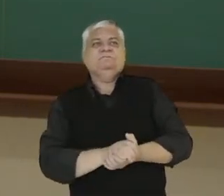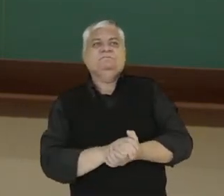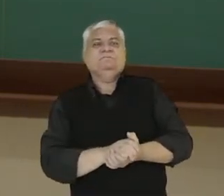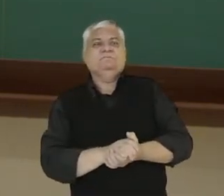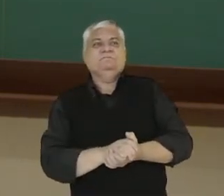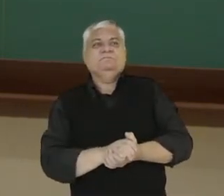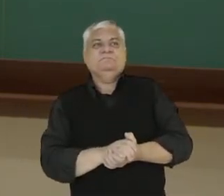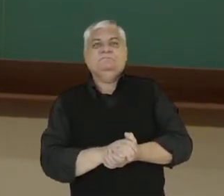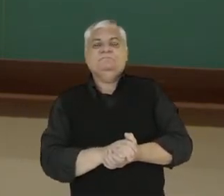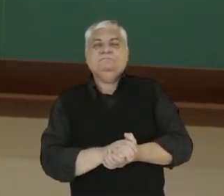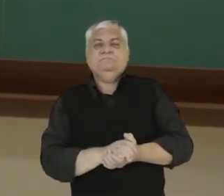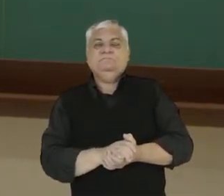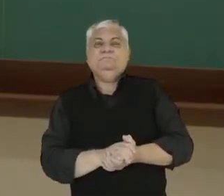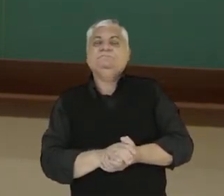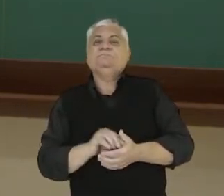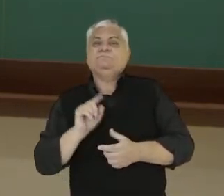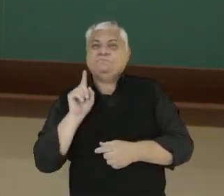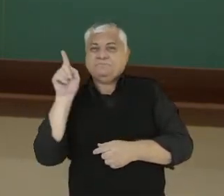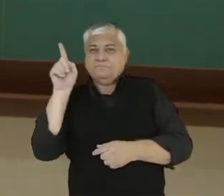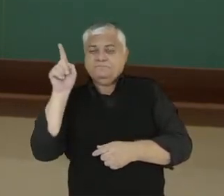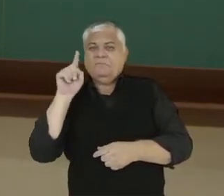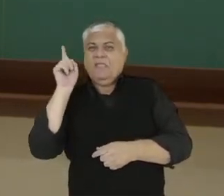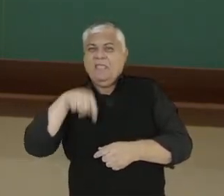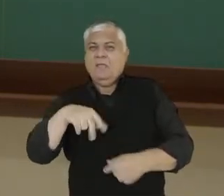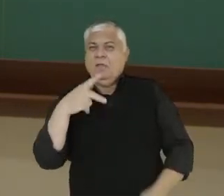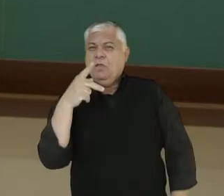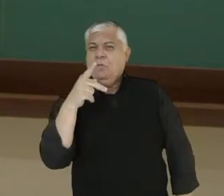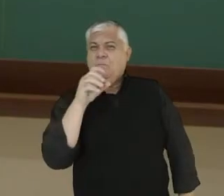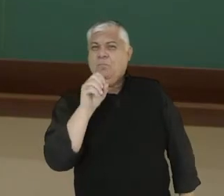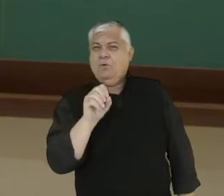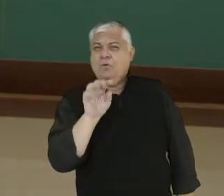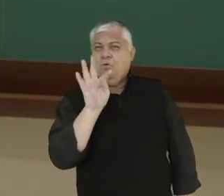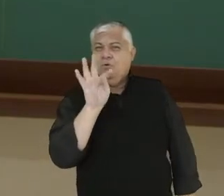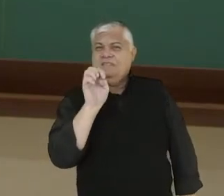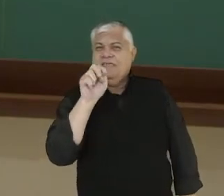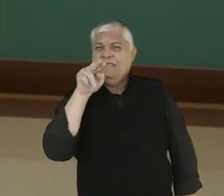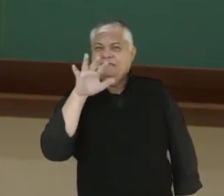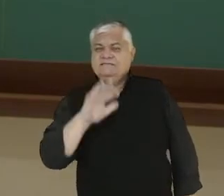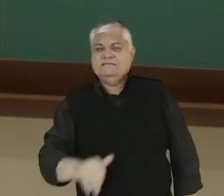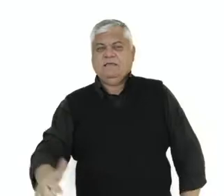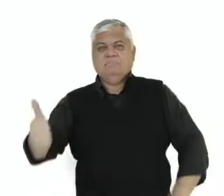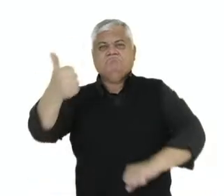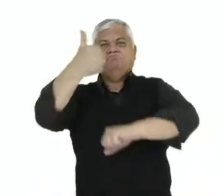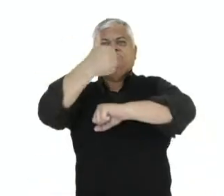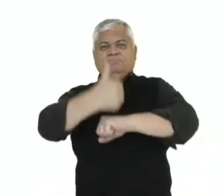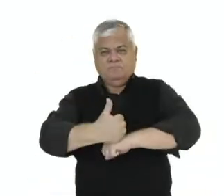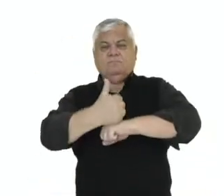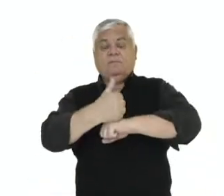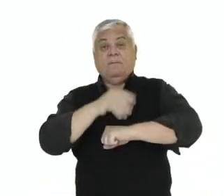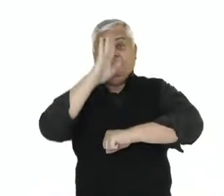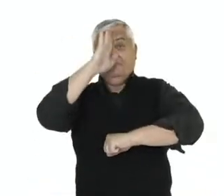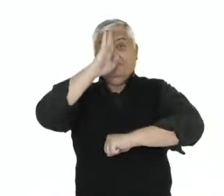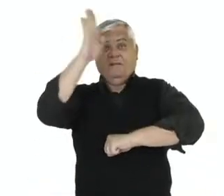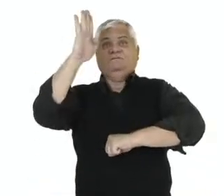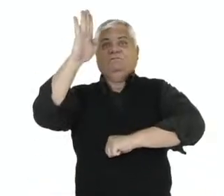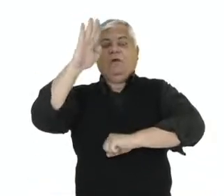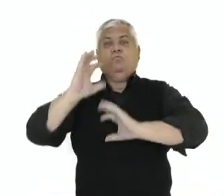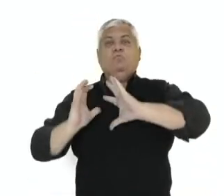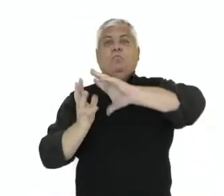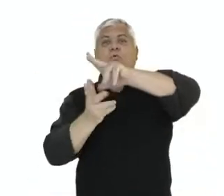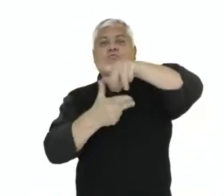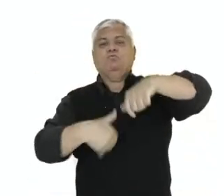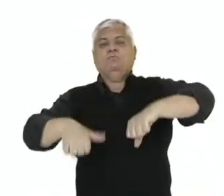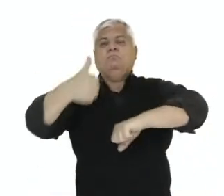nós dizemos então se ela é uma potência, né? Atualmente, a China é uma das principais economias do mundo